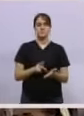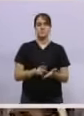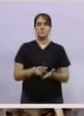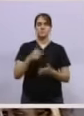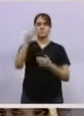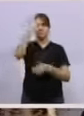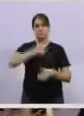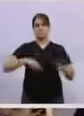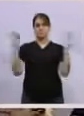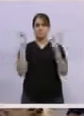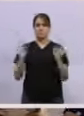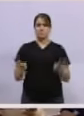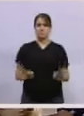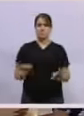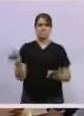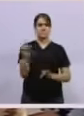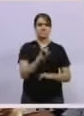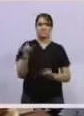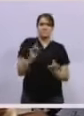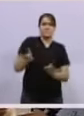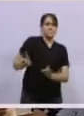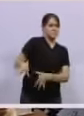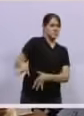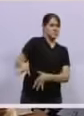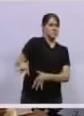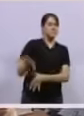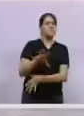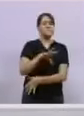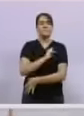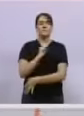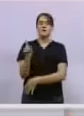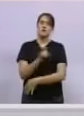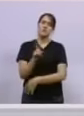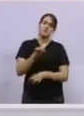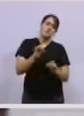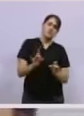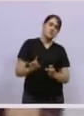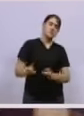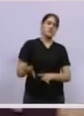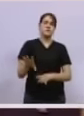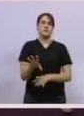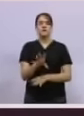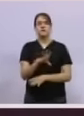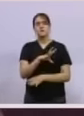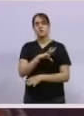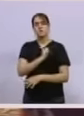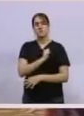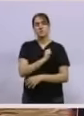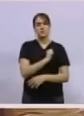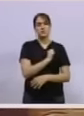ser feliz, não desista do amor, não desista